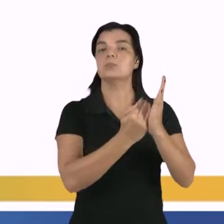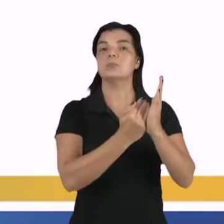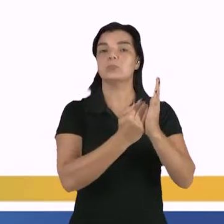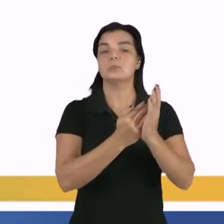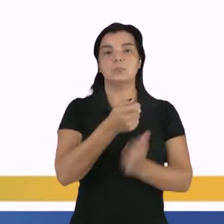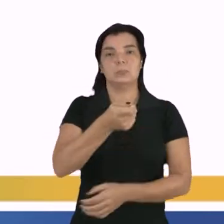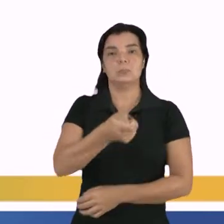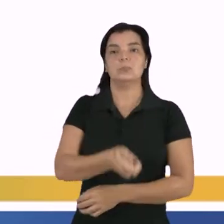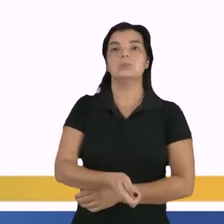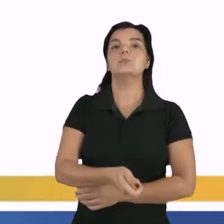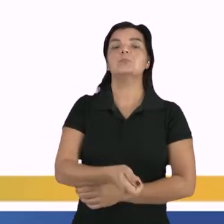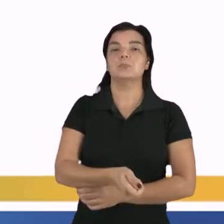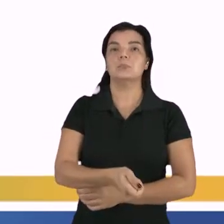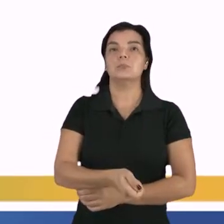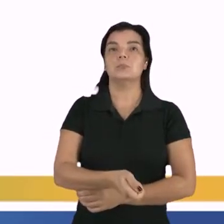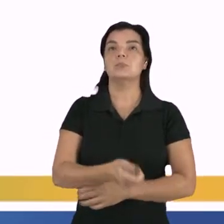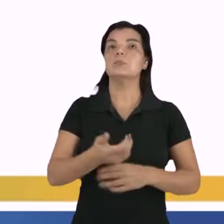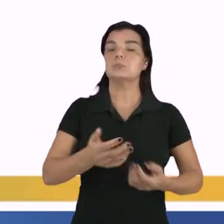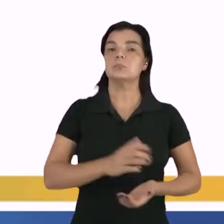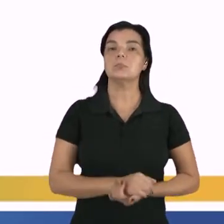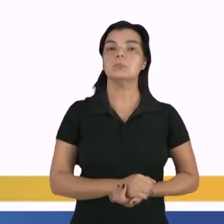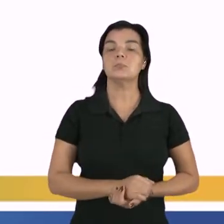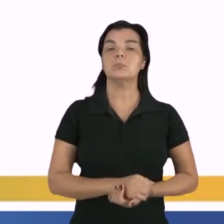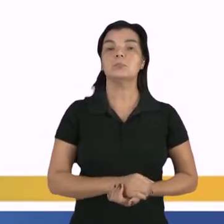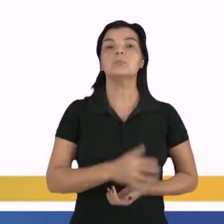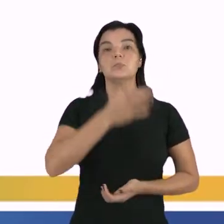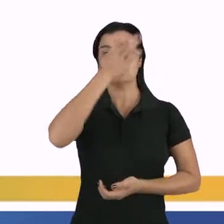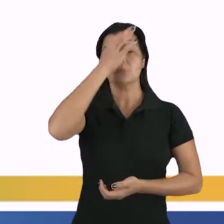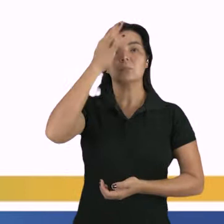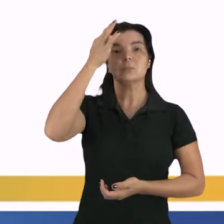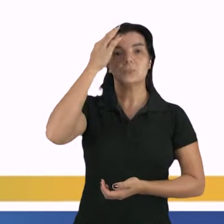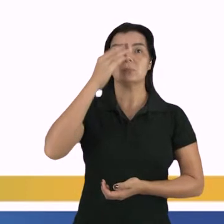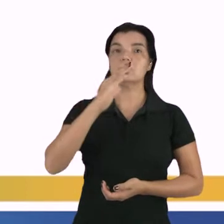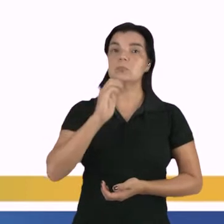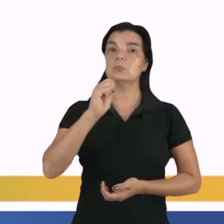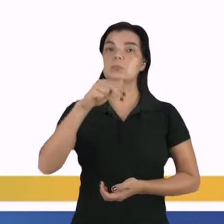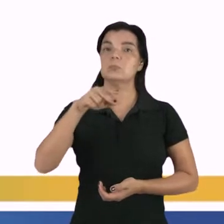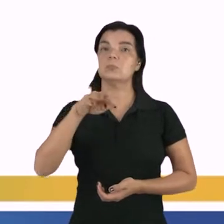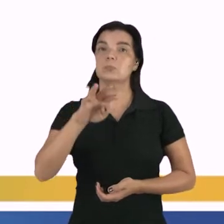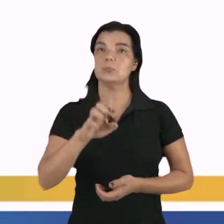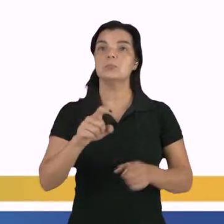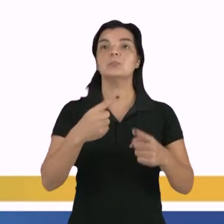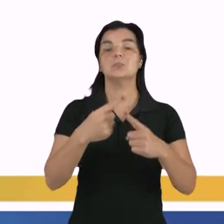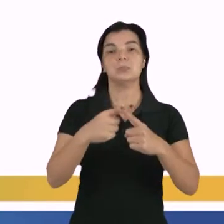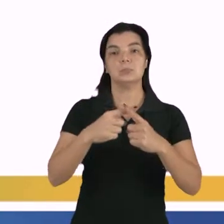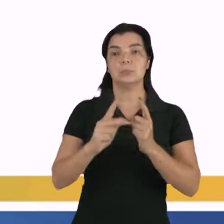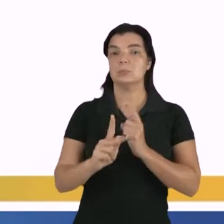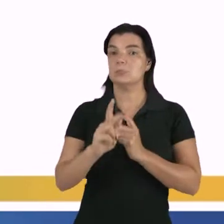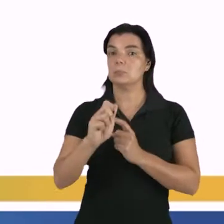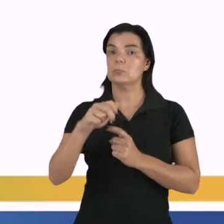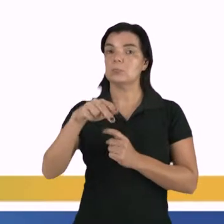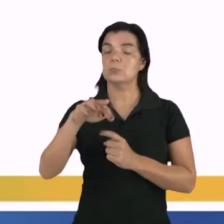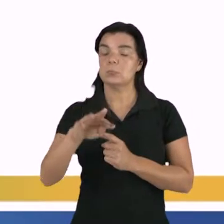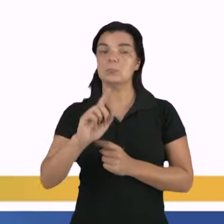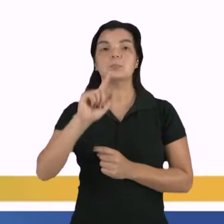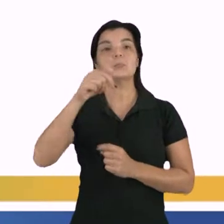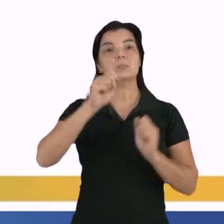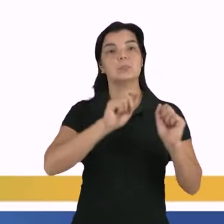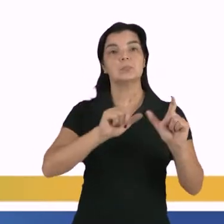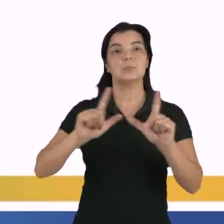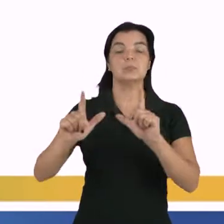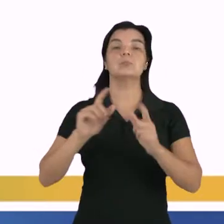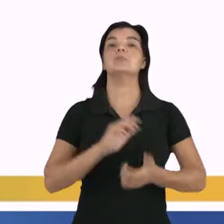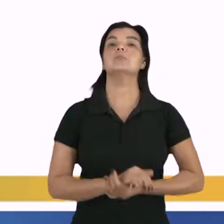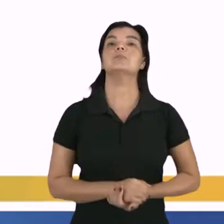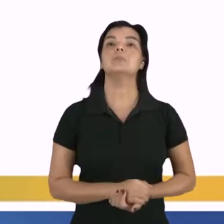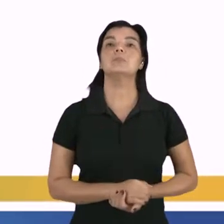a autoridade e o nosso filósofo Kant. Por quê? Para o nosso Kant, seguimos no próximo slide,